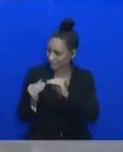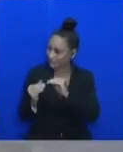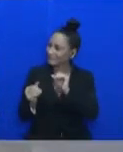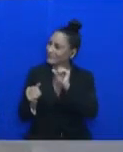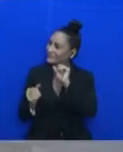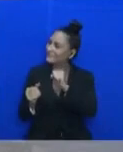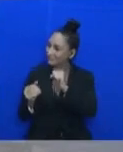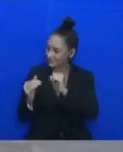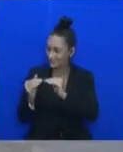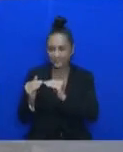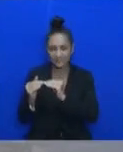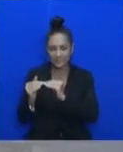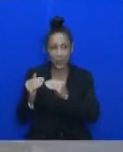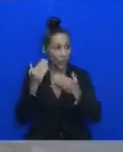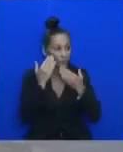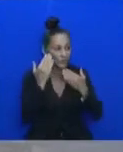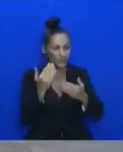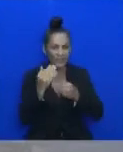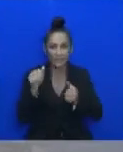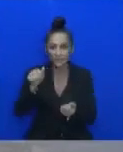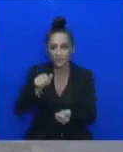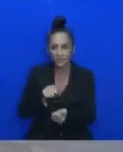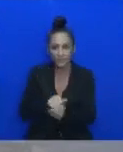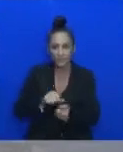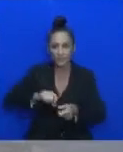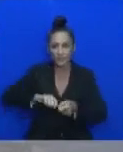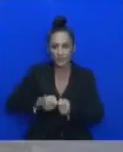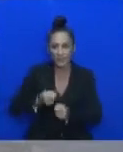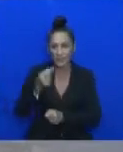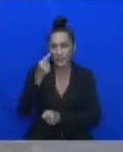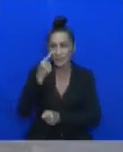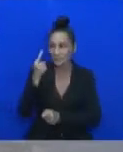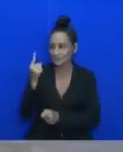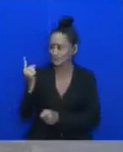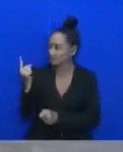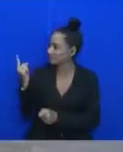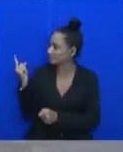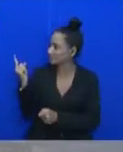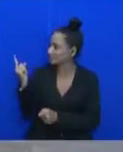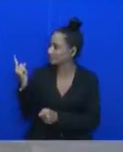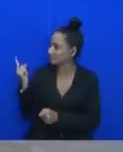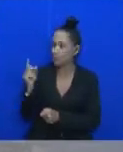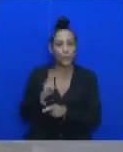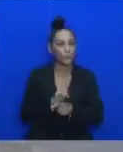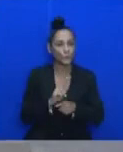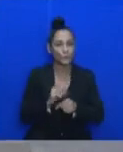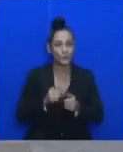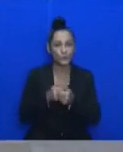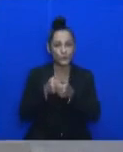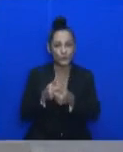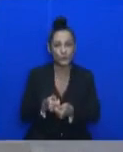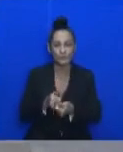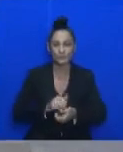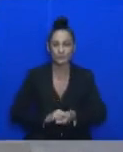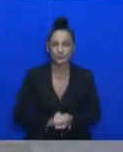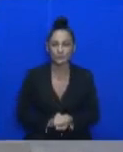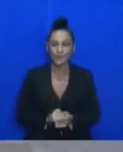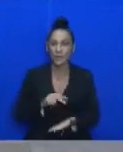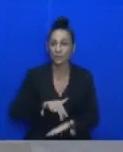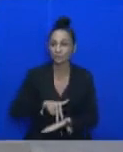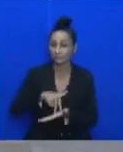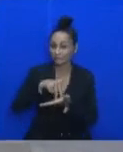confirmam. Sim, confirmam. Obrigado. Vamos ao fechamento da maleta. Os auditores acompanham este procedimento. Vamos continuar aqui agora que a gente já vai assinar os documentos.